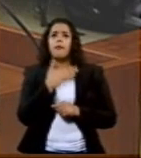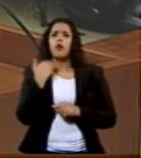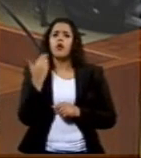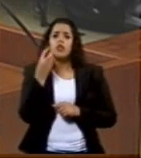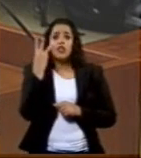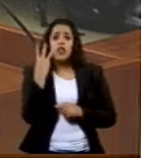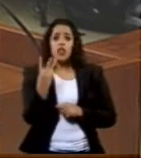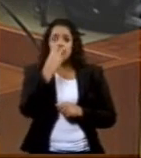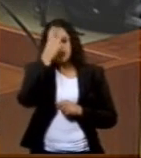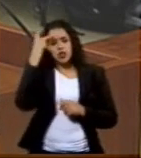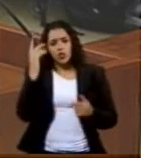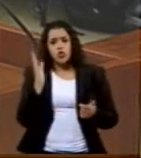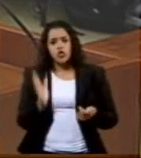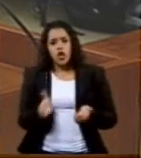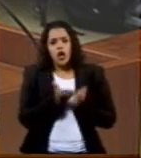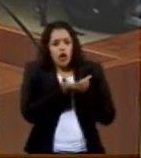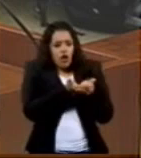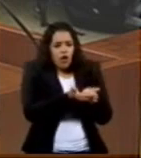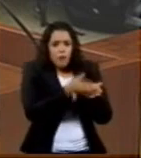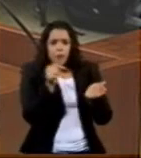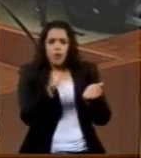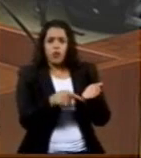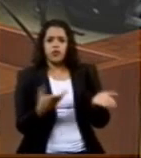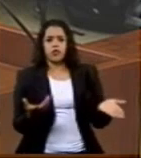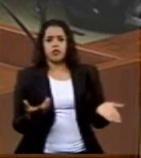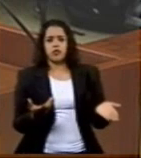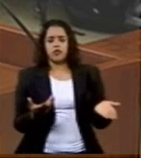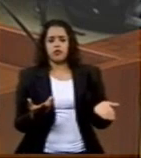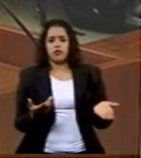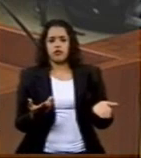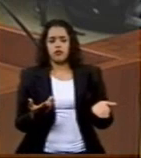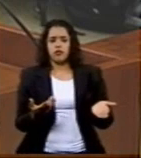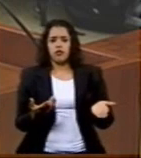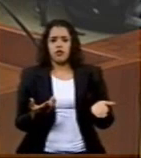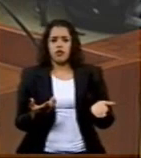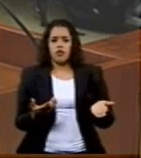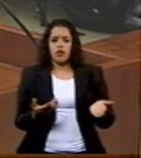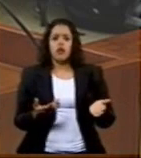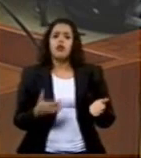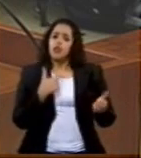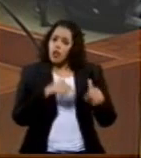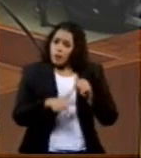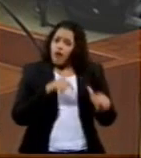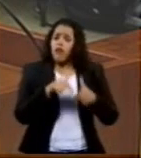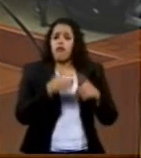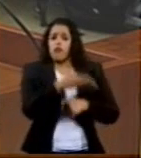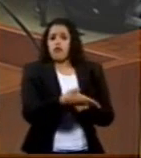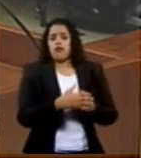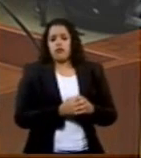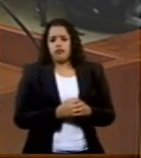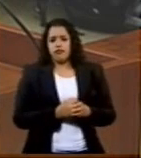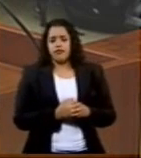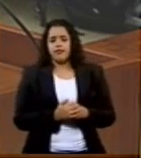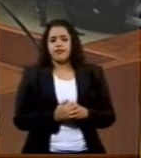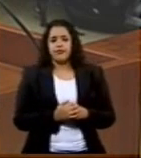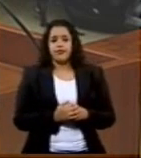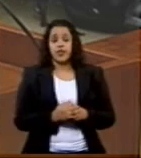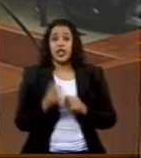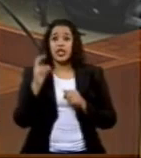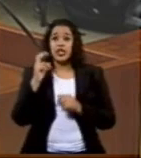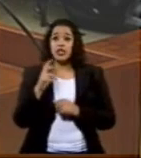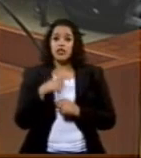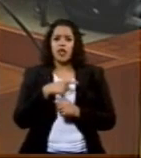3 trabalhadores num Porto Céu, em operação portuária. Outro